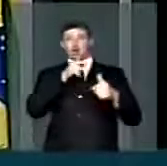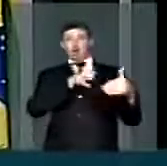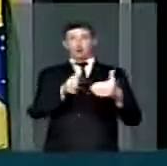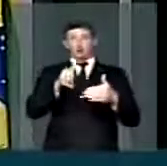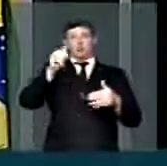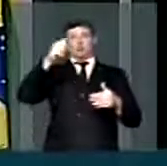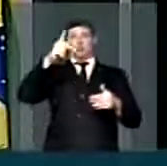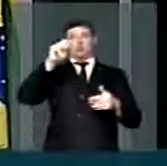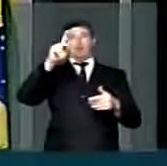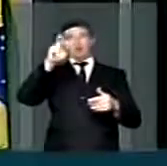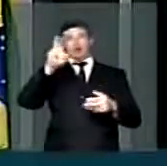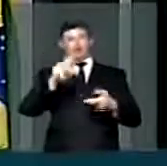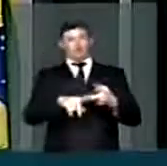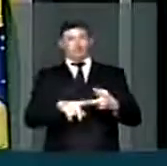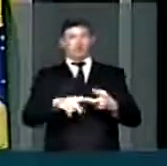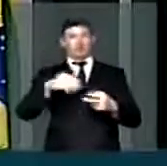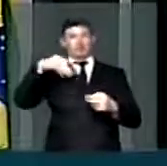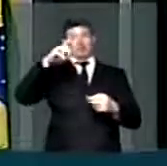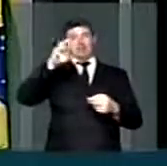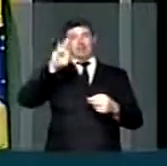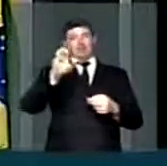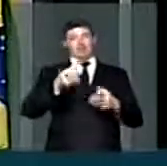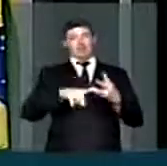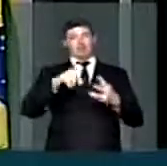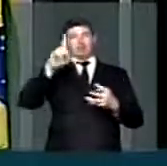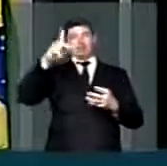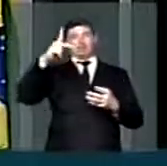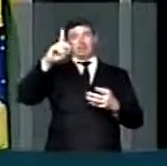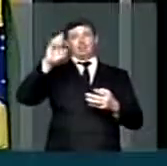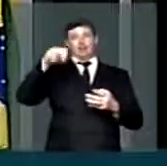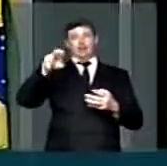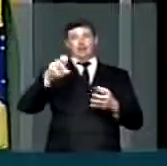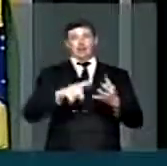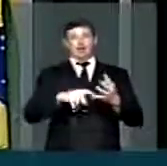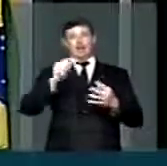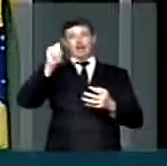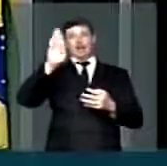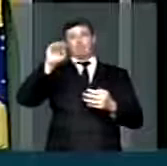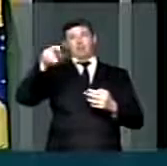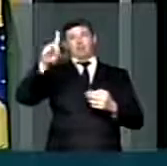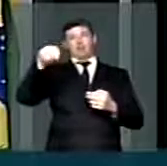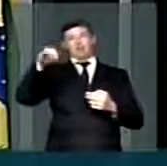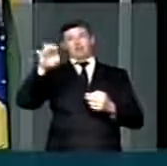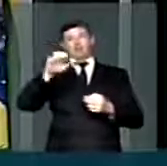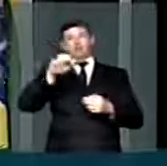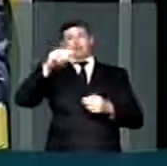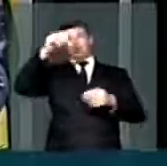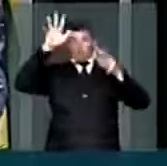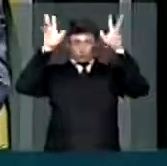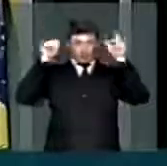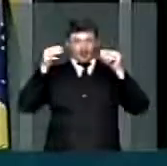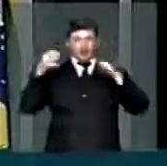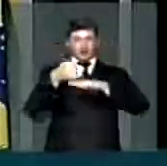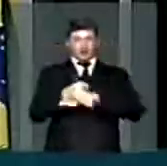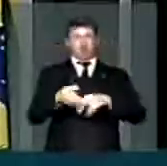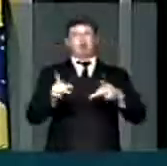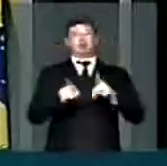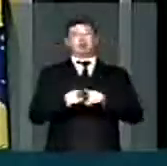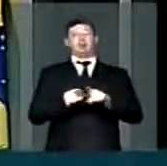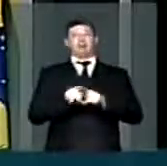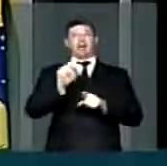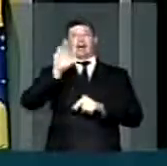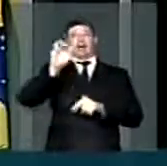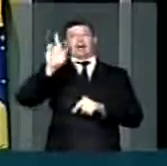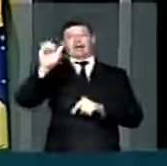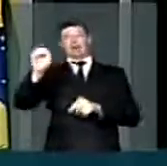Beni, do rio Madre de Dios, do rio Abunã, que vem passando pelo Acre, do rio Araras, do